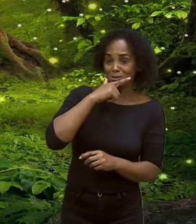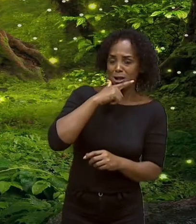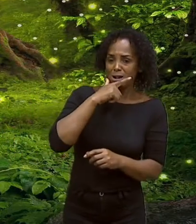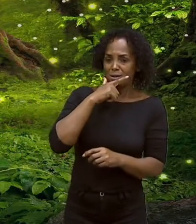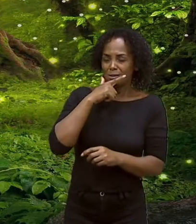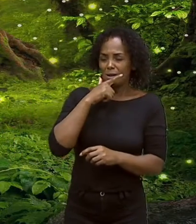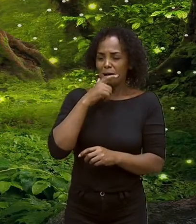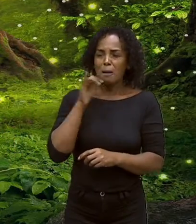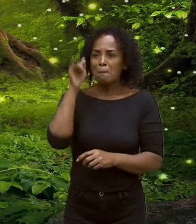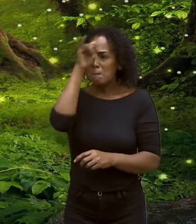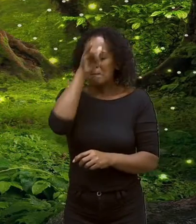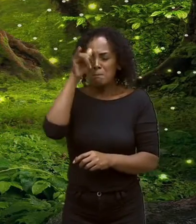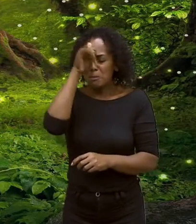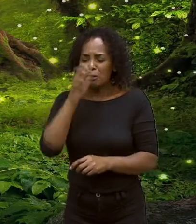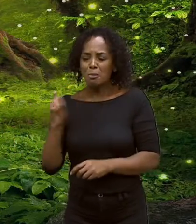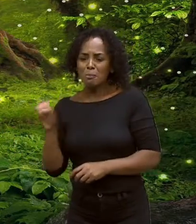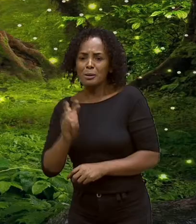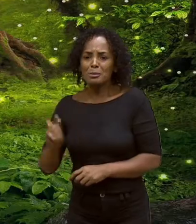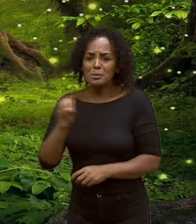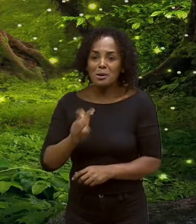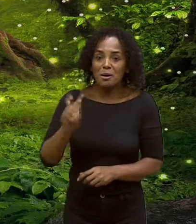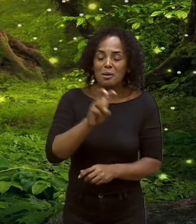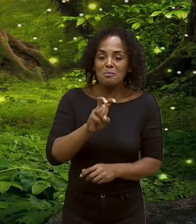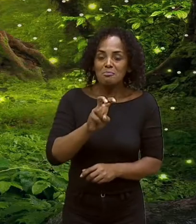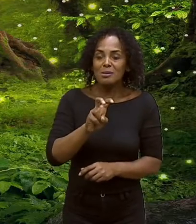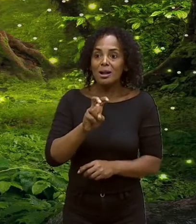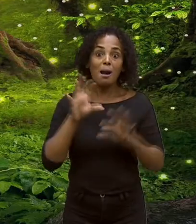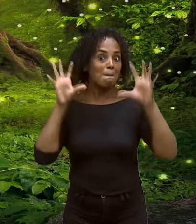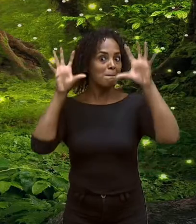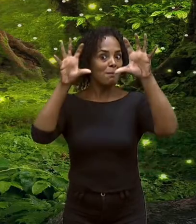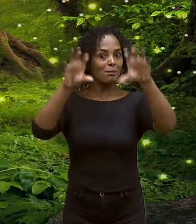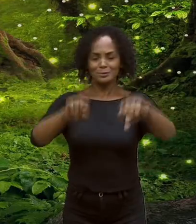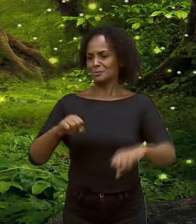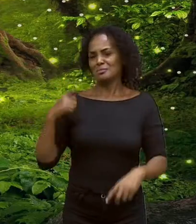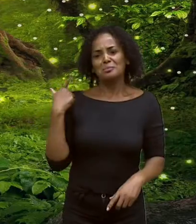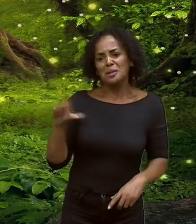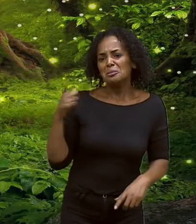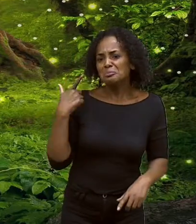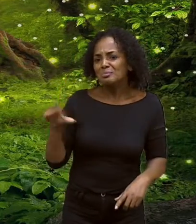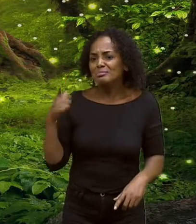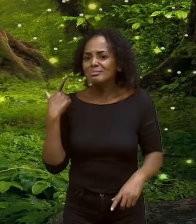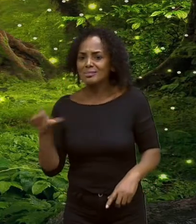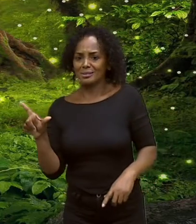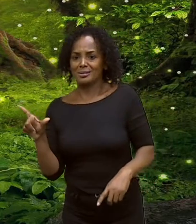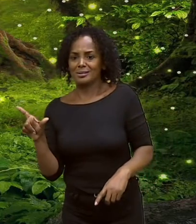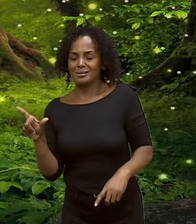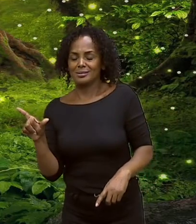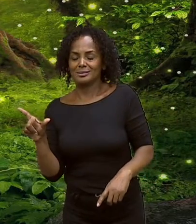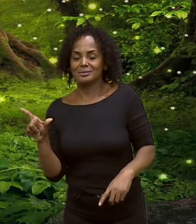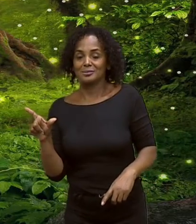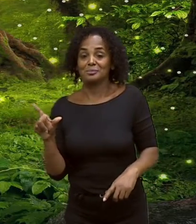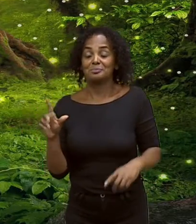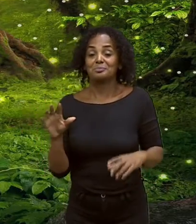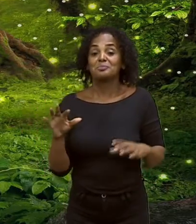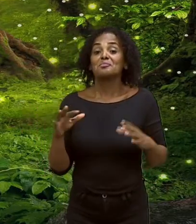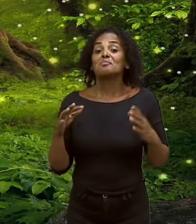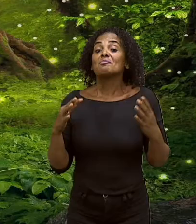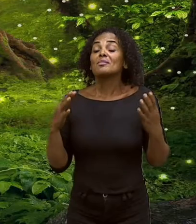"Cobra boba, será que ela não sabe que grúfalo não existe?" "Pois é."